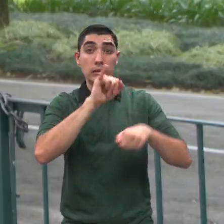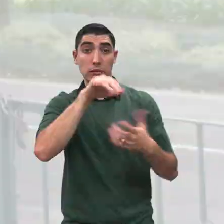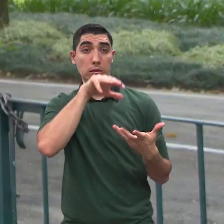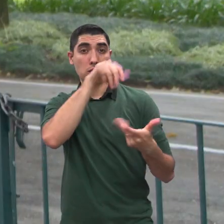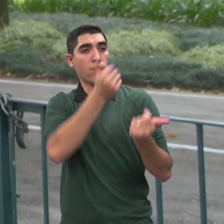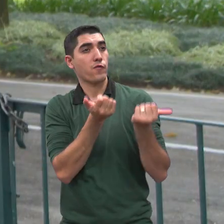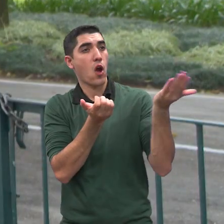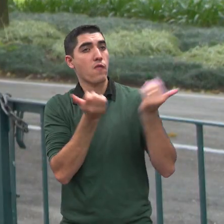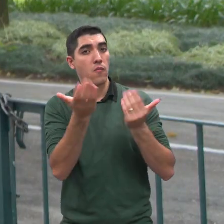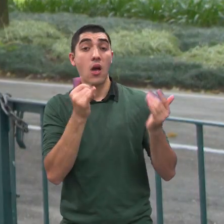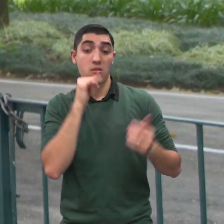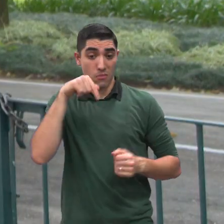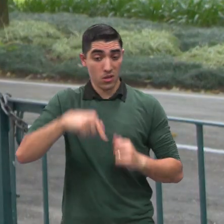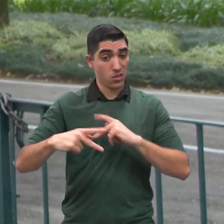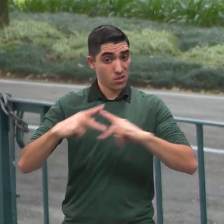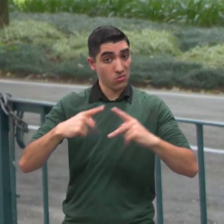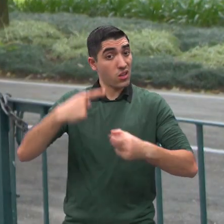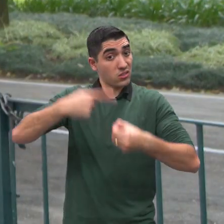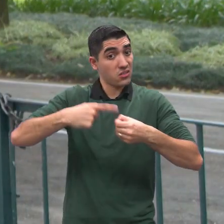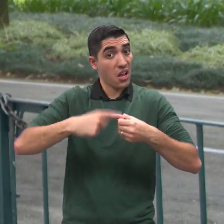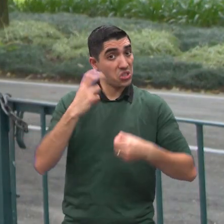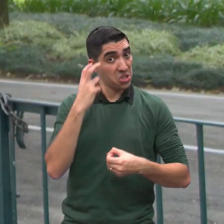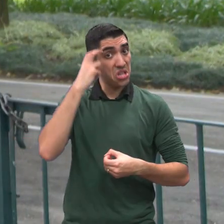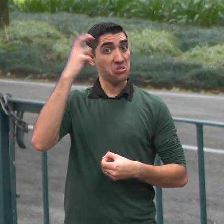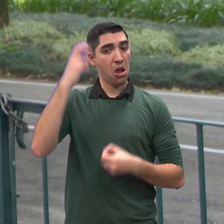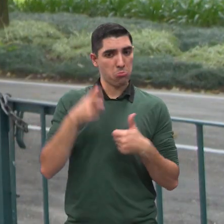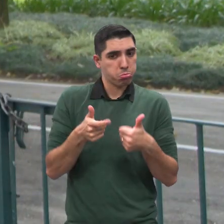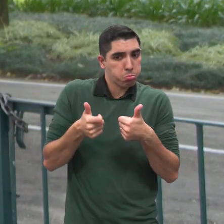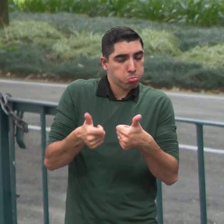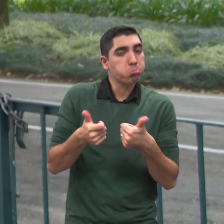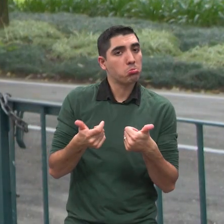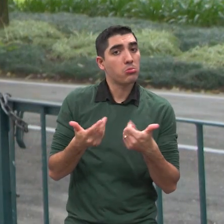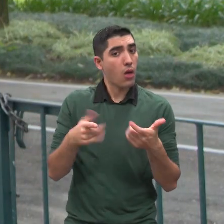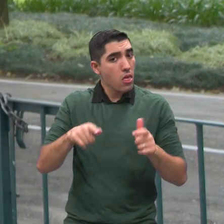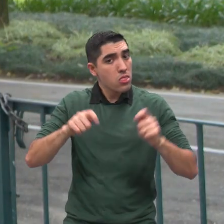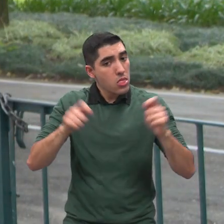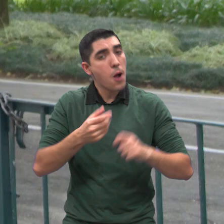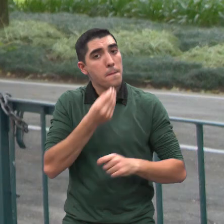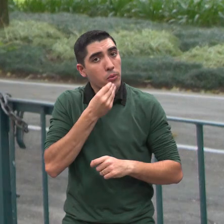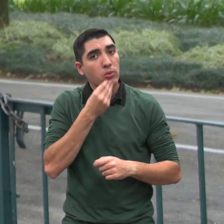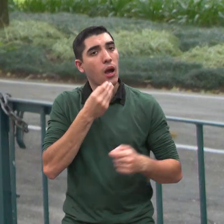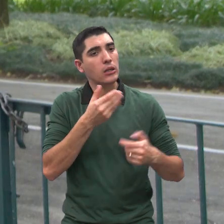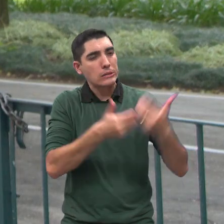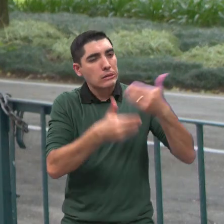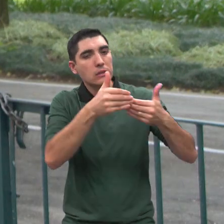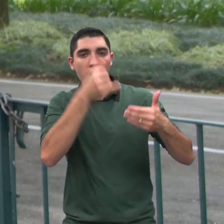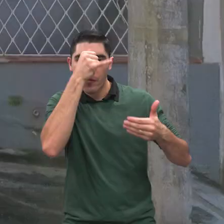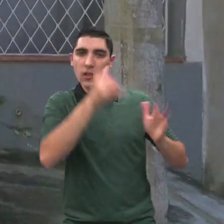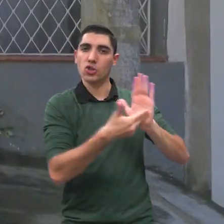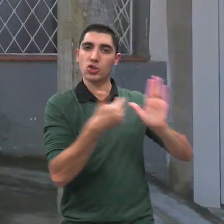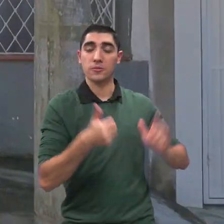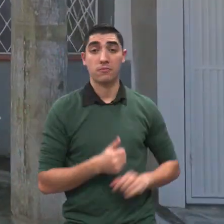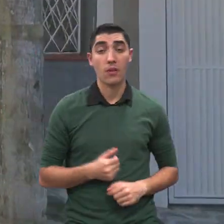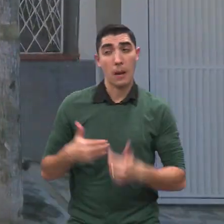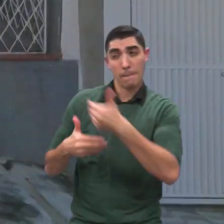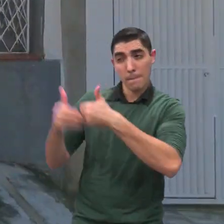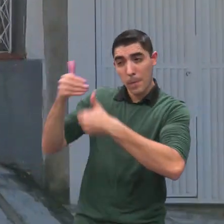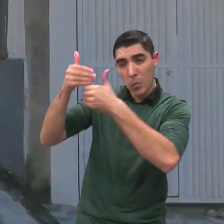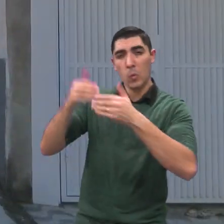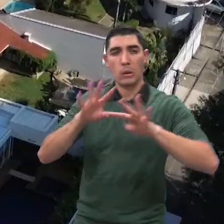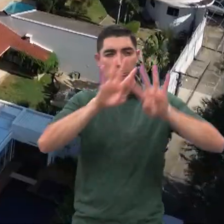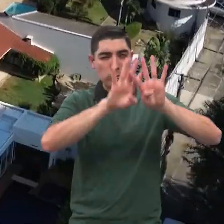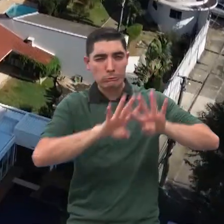internacionais e muito da cidade inteligente que São José está buscando agora também vai favorecer isso.